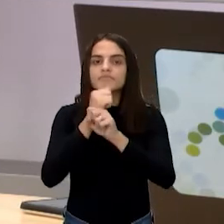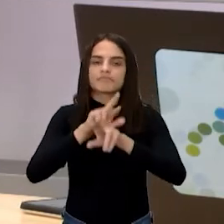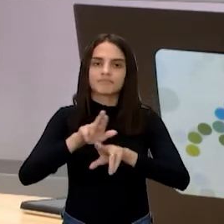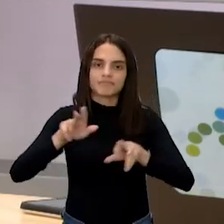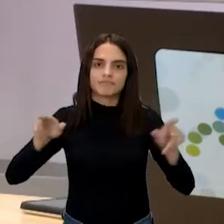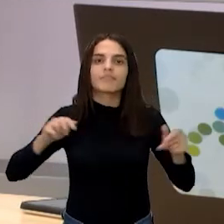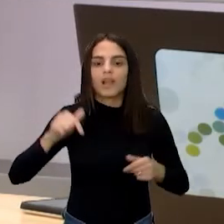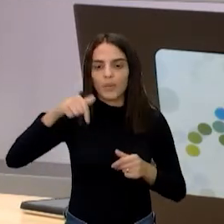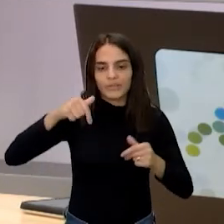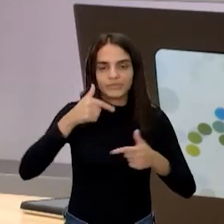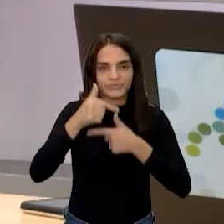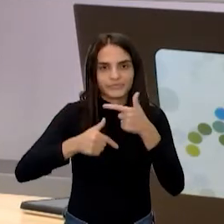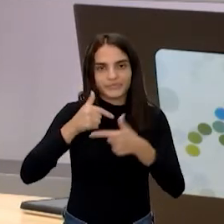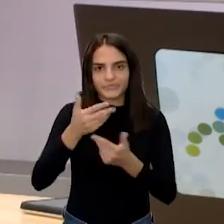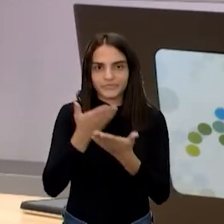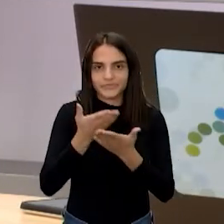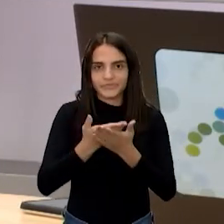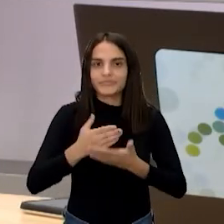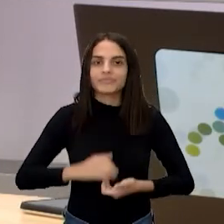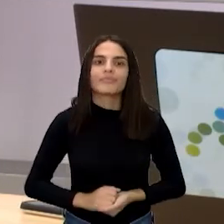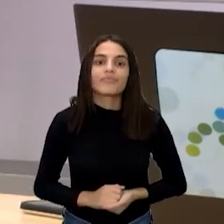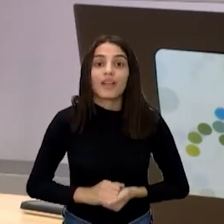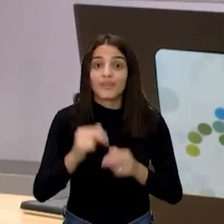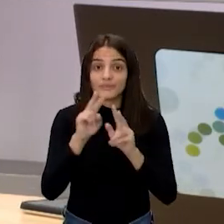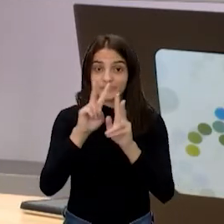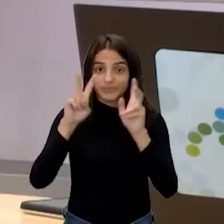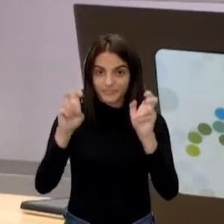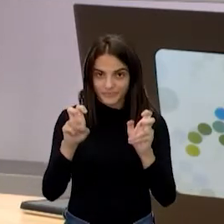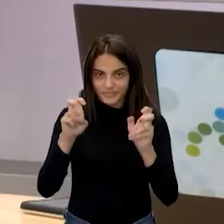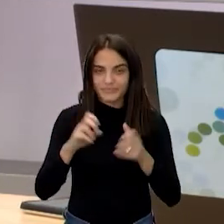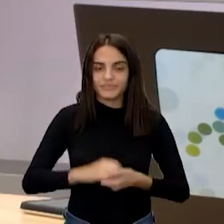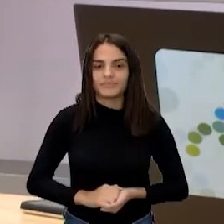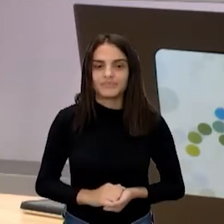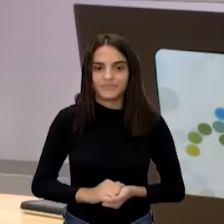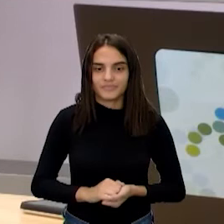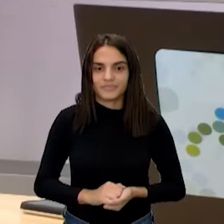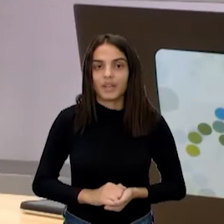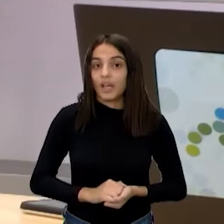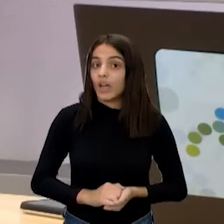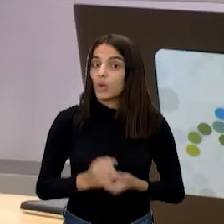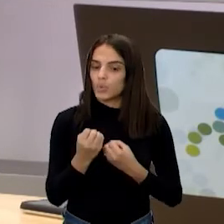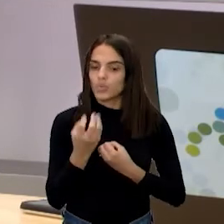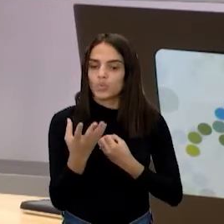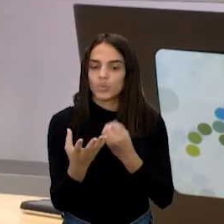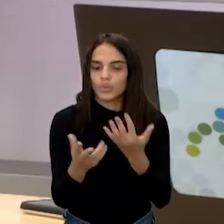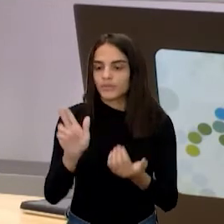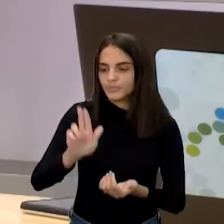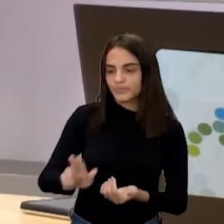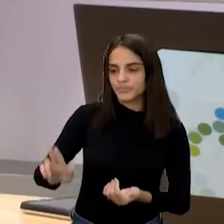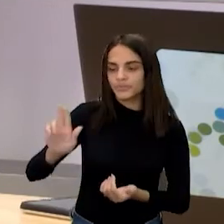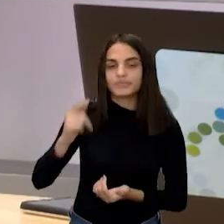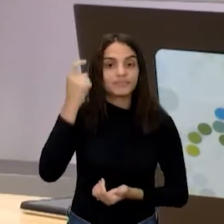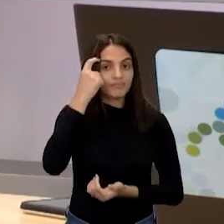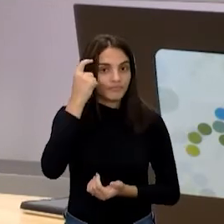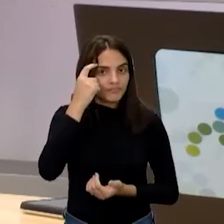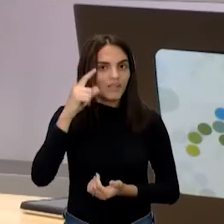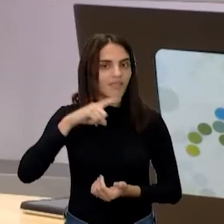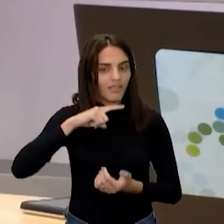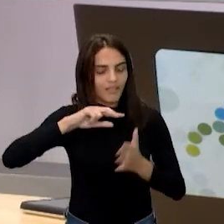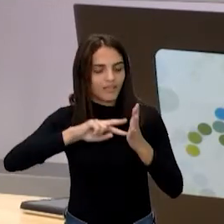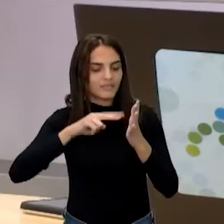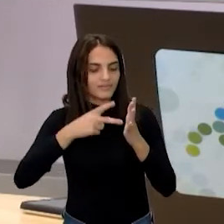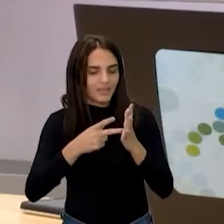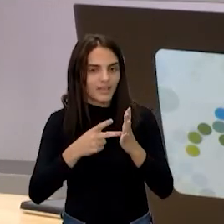Então vamos trabalhar isso hoje na aula. A aula, o título Doe, Pense, Doe, Use e Pense tem um sentido que a gente vai descobrir